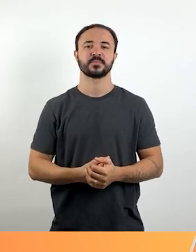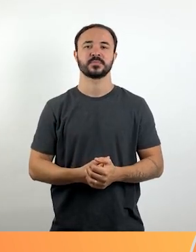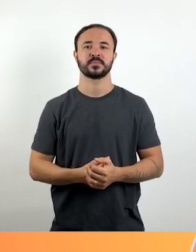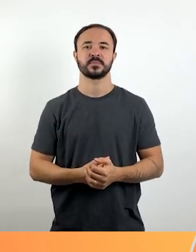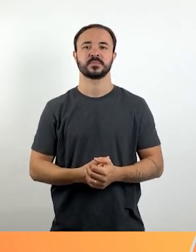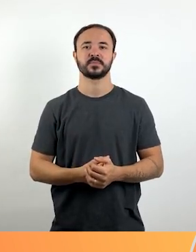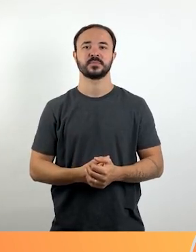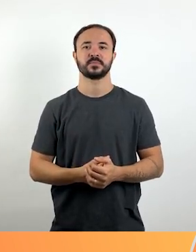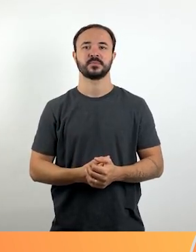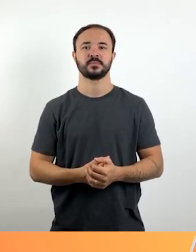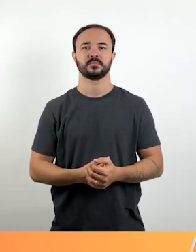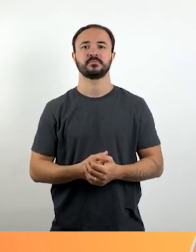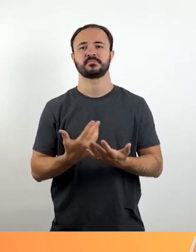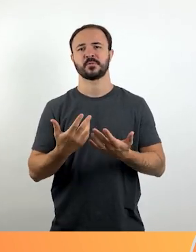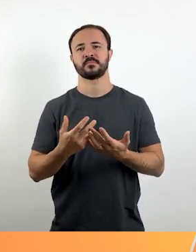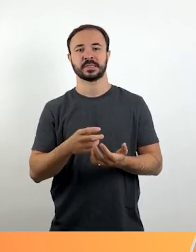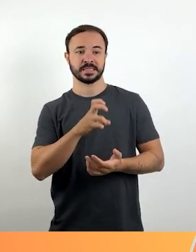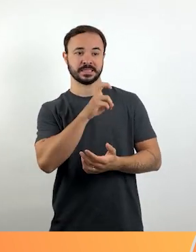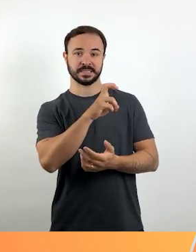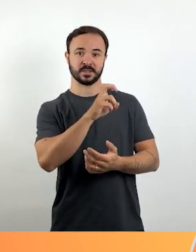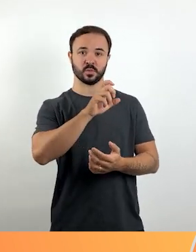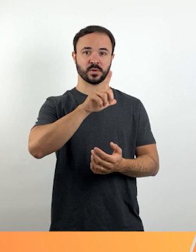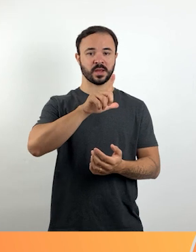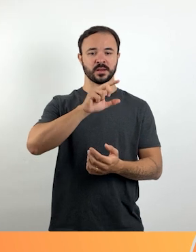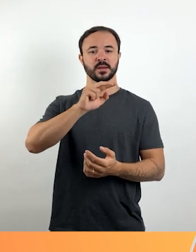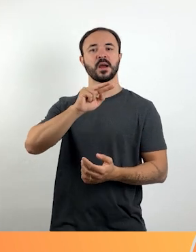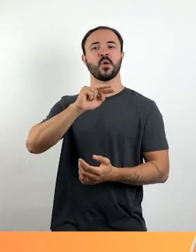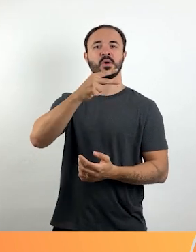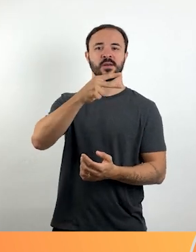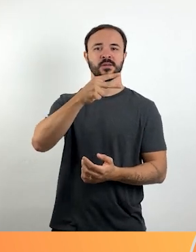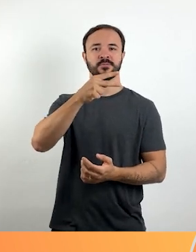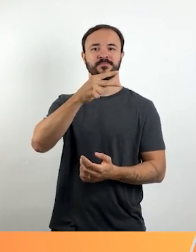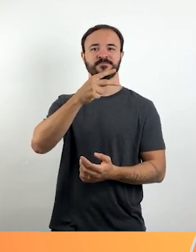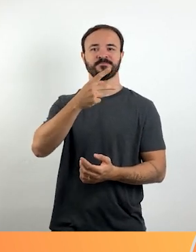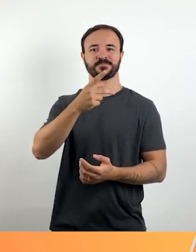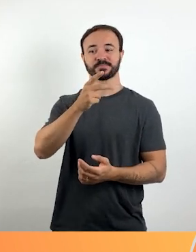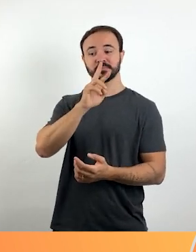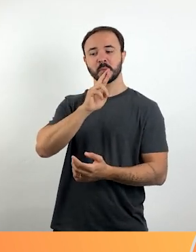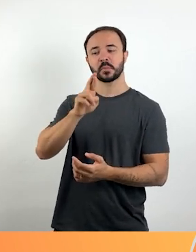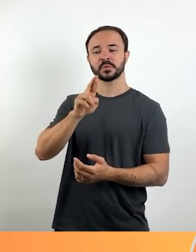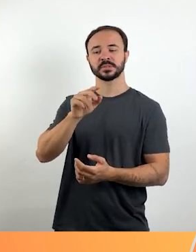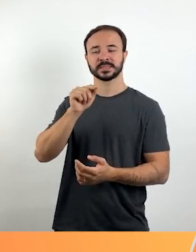5L ao quadrado, que vai ser igual a